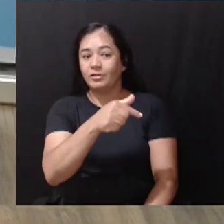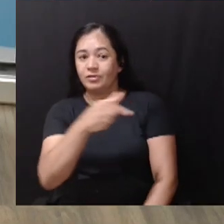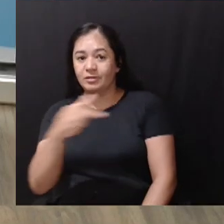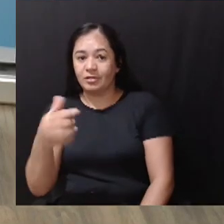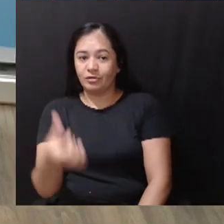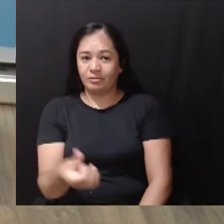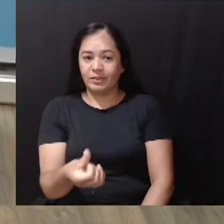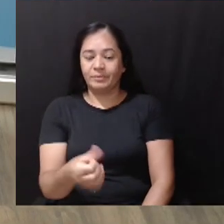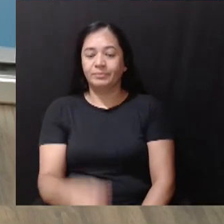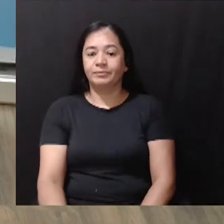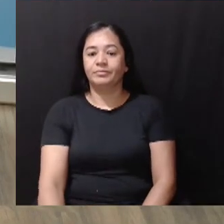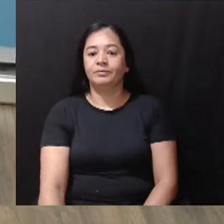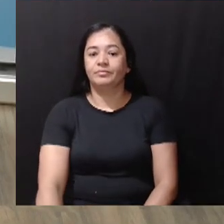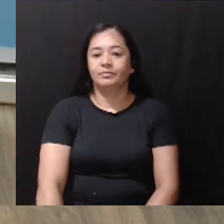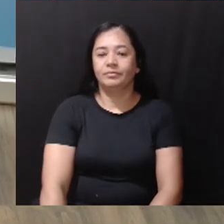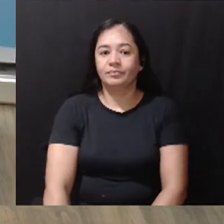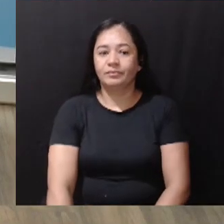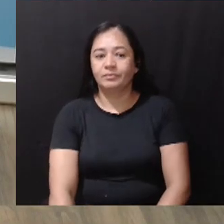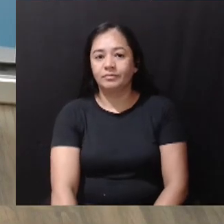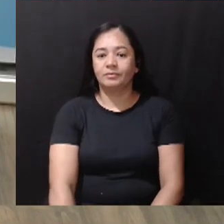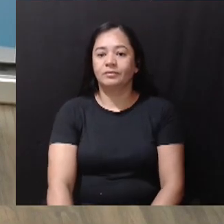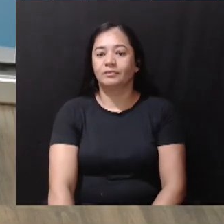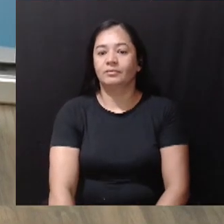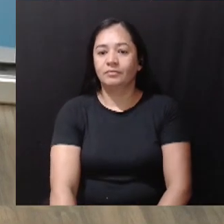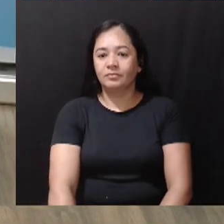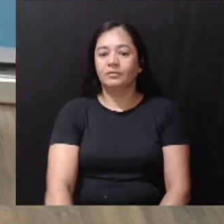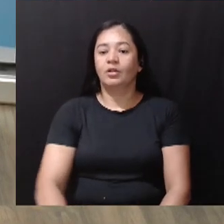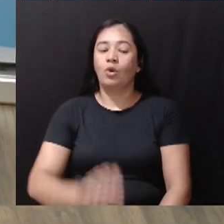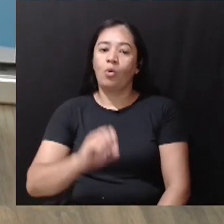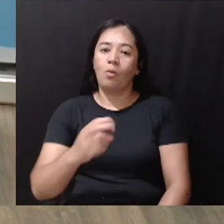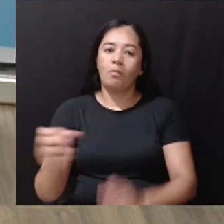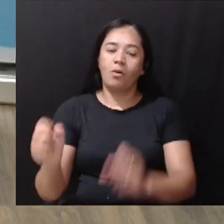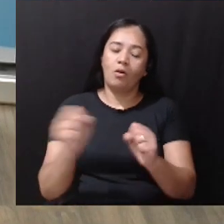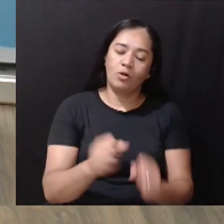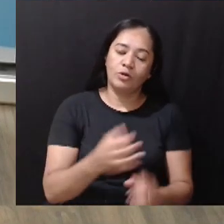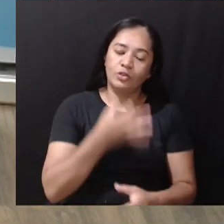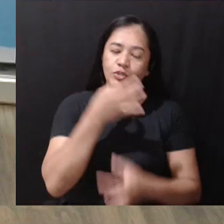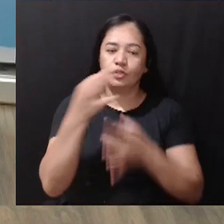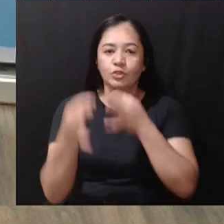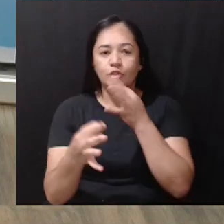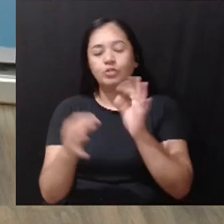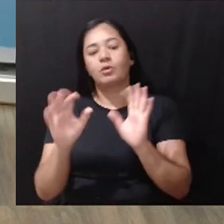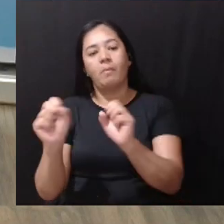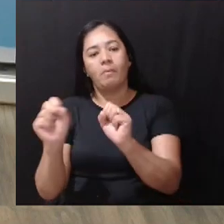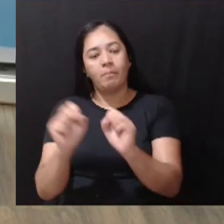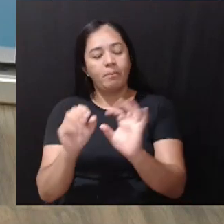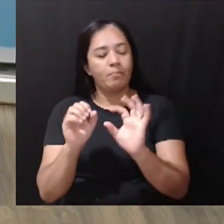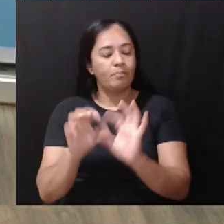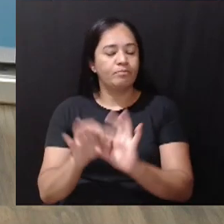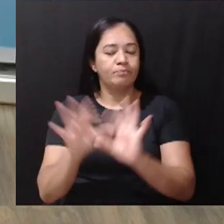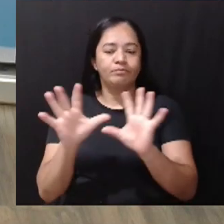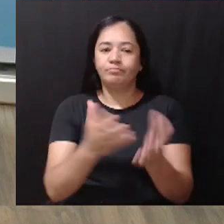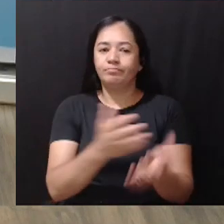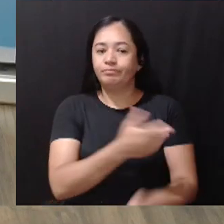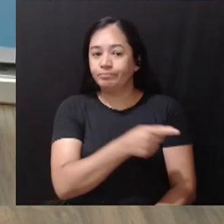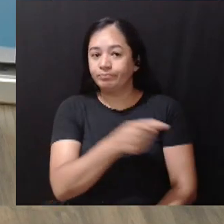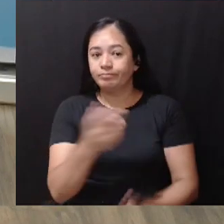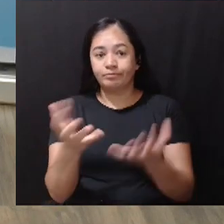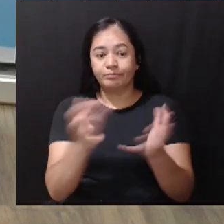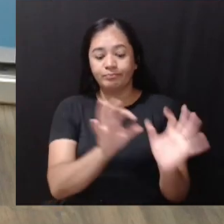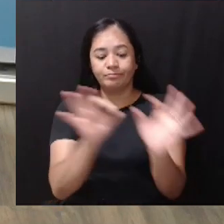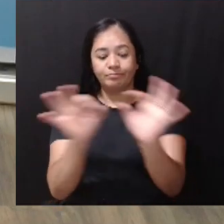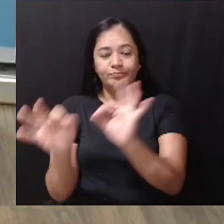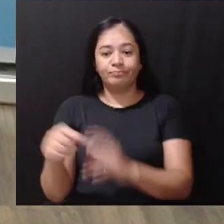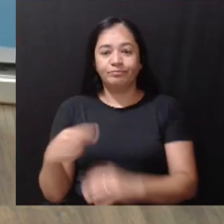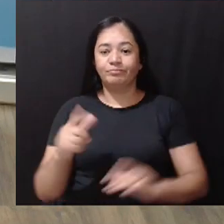978293776. Ou você tem a opção de mandar o seu elogio, uma crítica construtiva, o que você quer assistir aqui no nosso